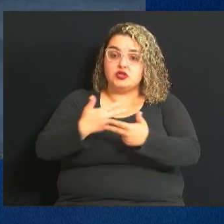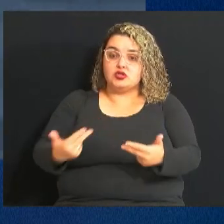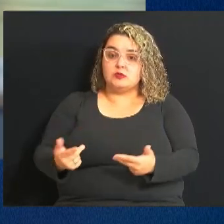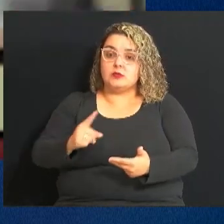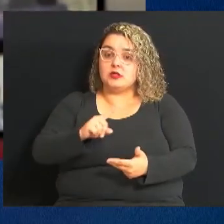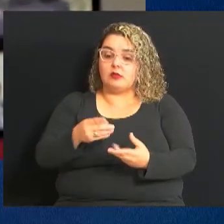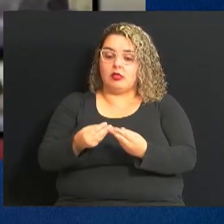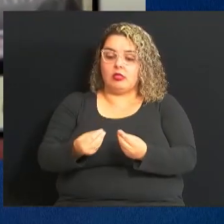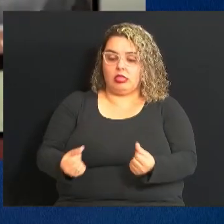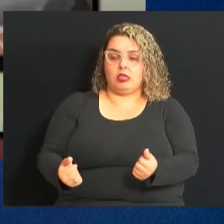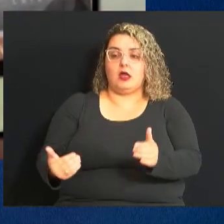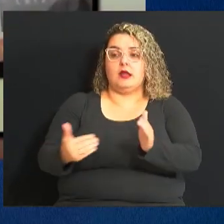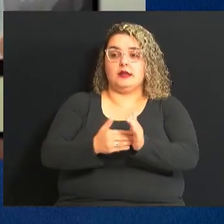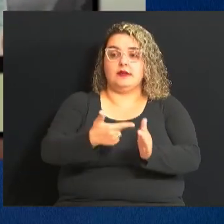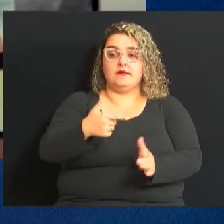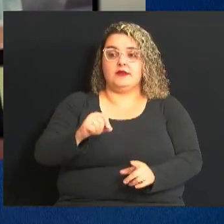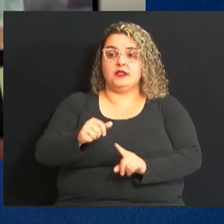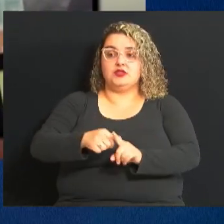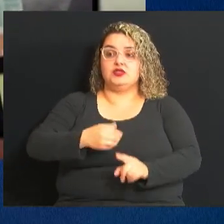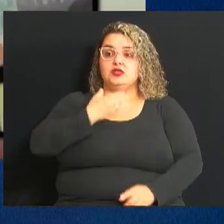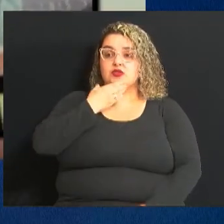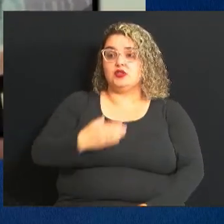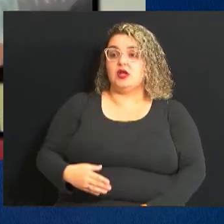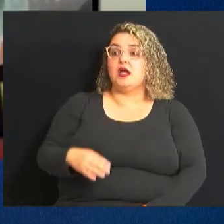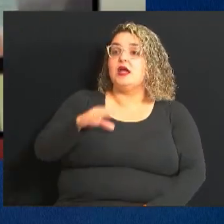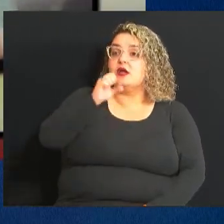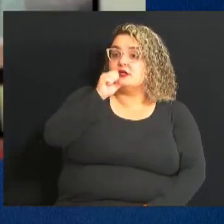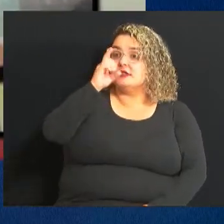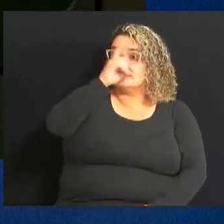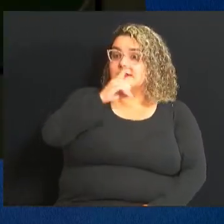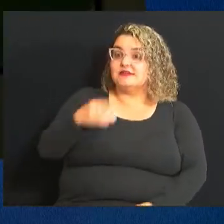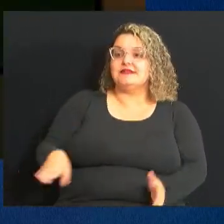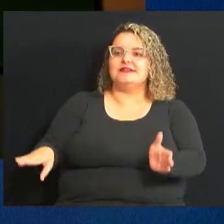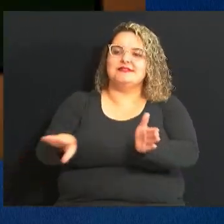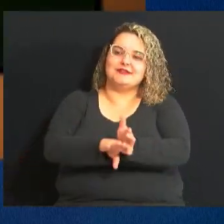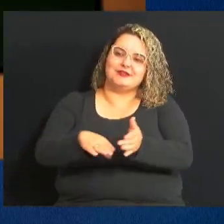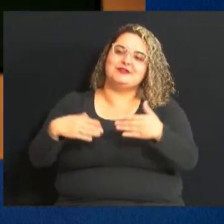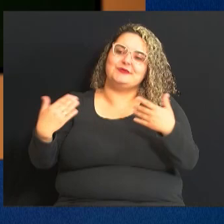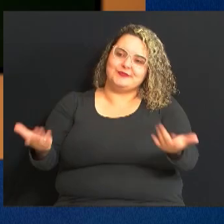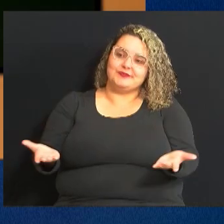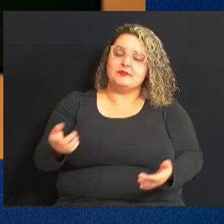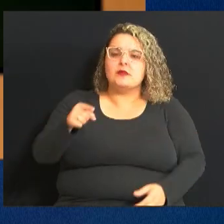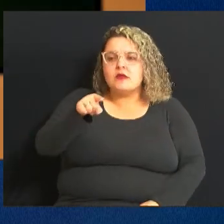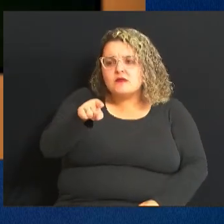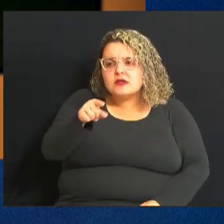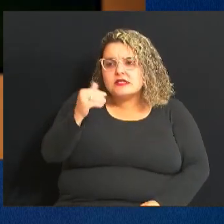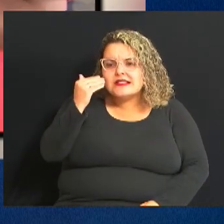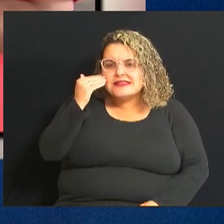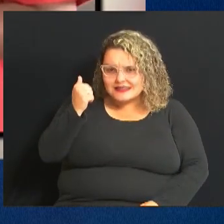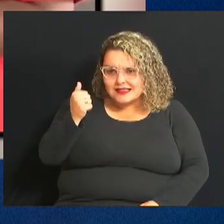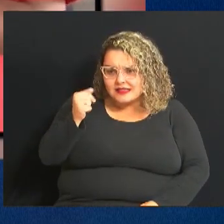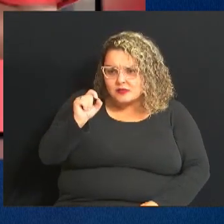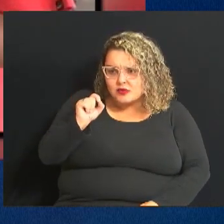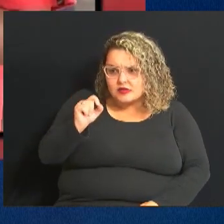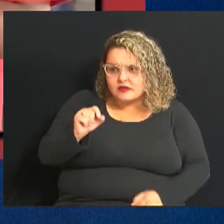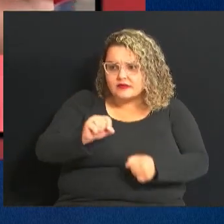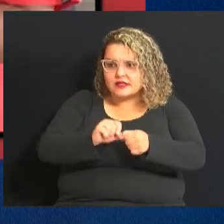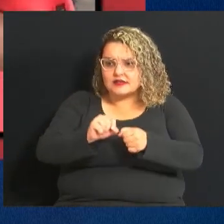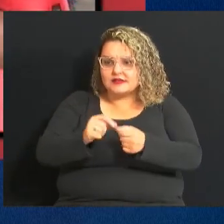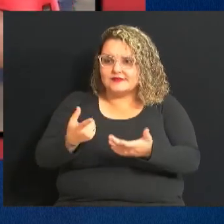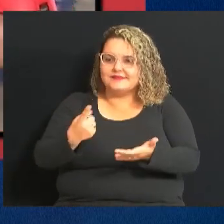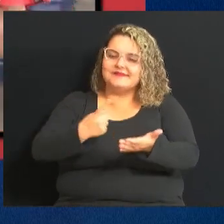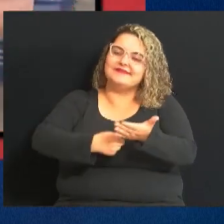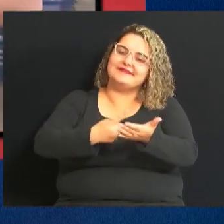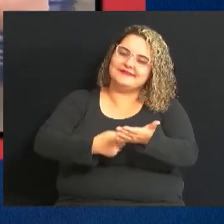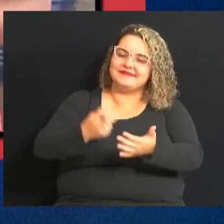dezembro. E o fim de semana está chegando. Você já sabe o que vai fazer? A Agenda